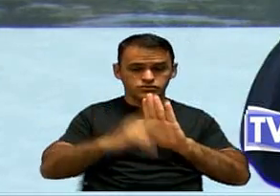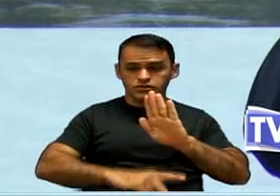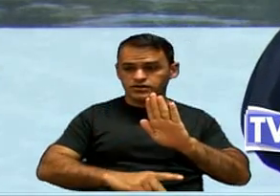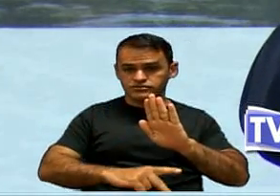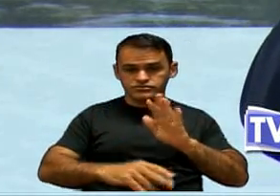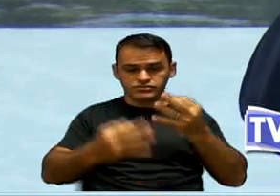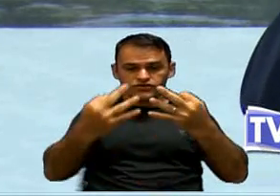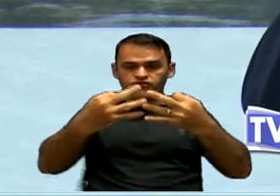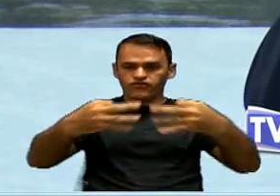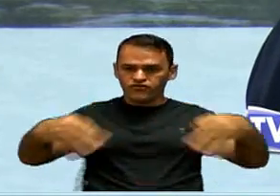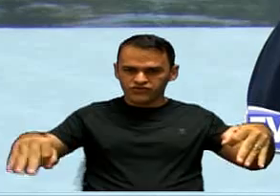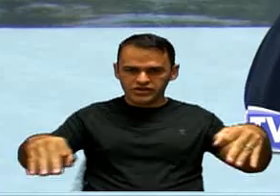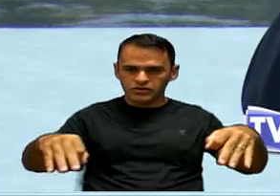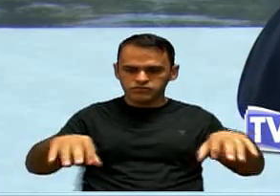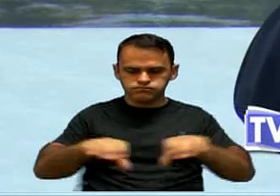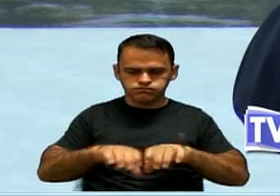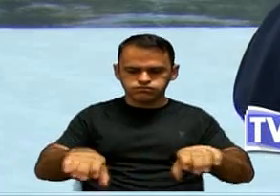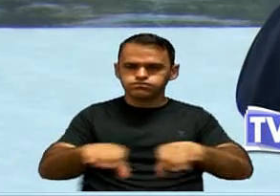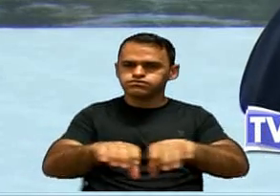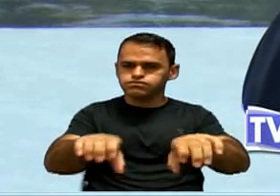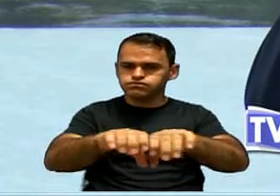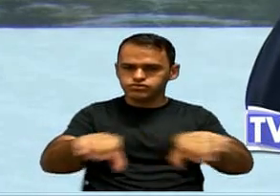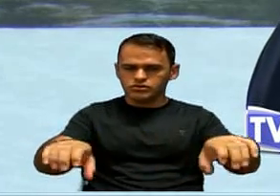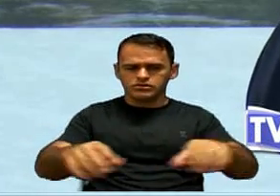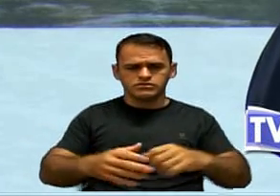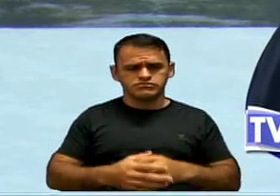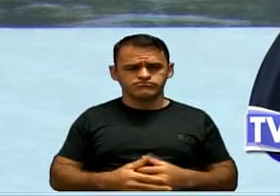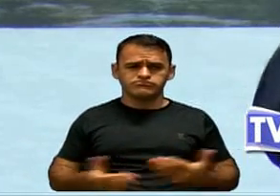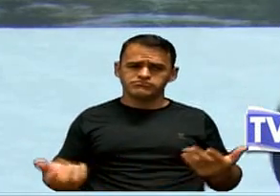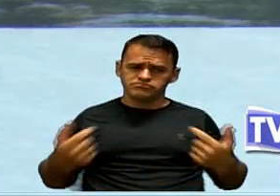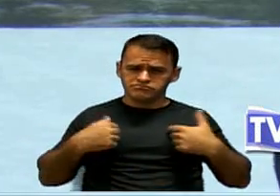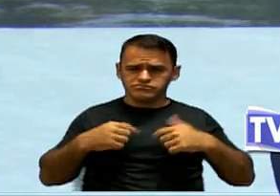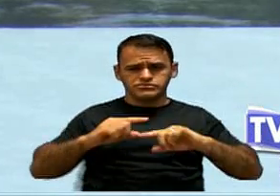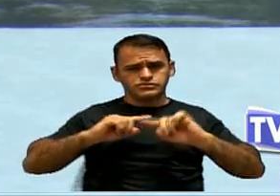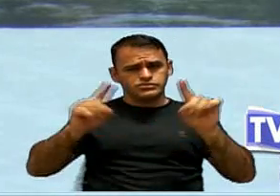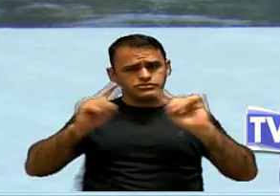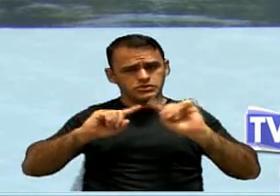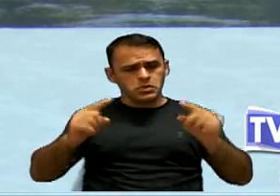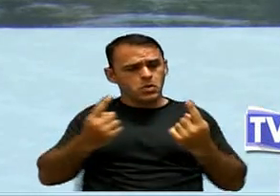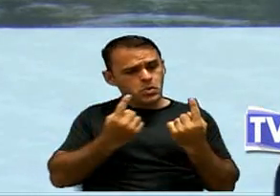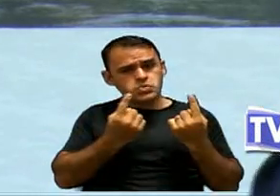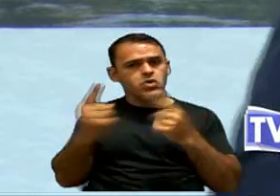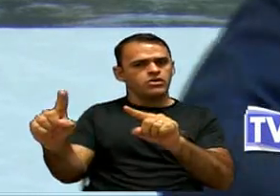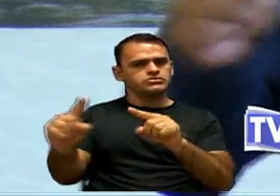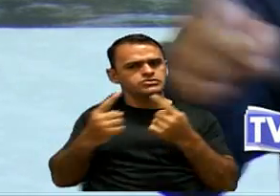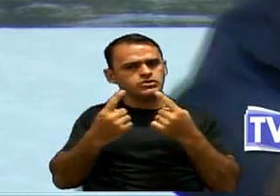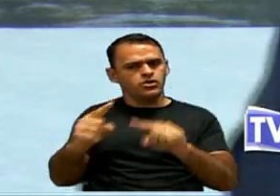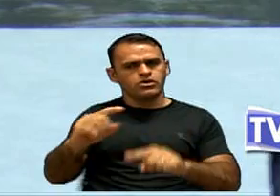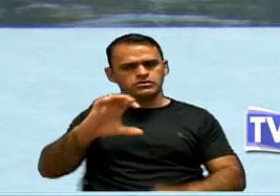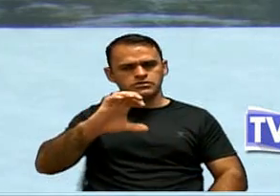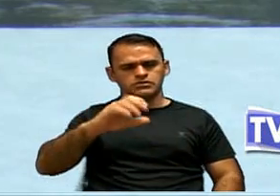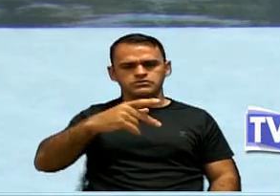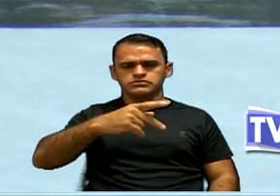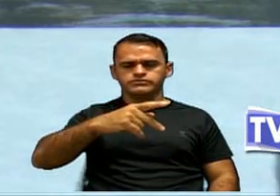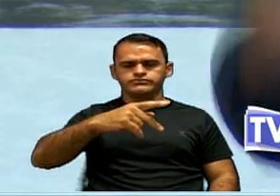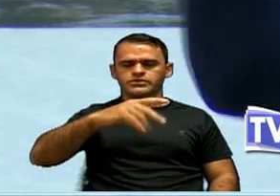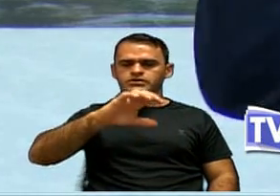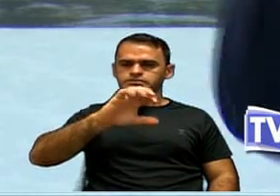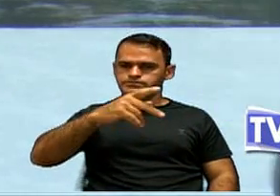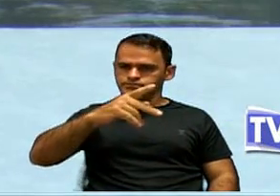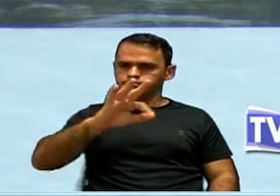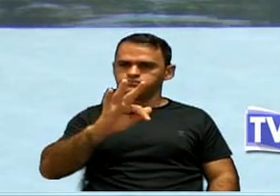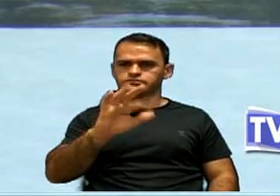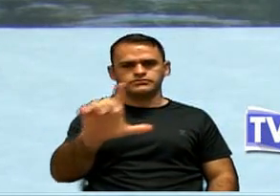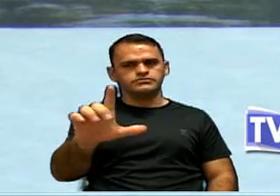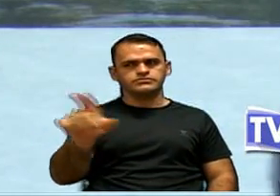Então, esse é meu protesto, vereador Nenê Silvano, contra a CPFL. Queria que